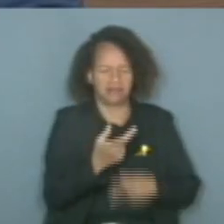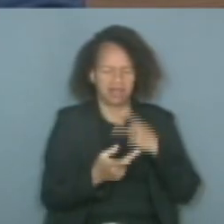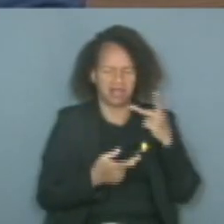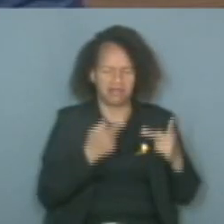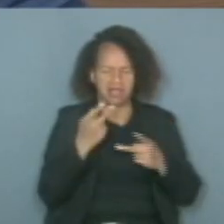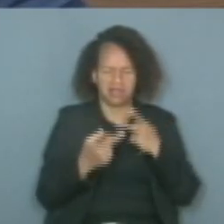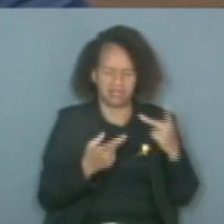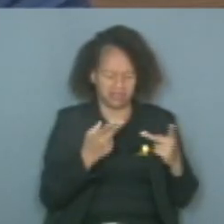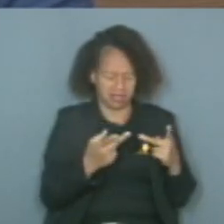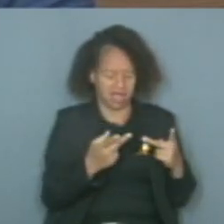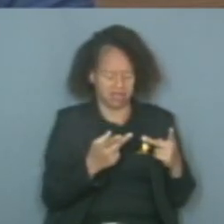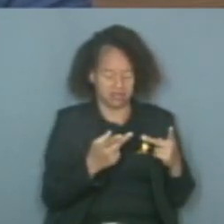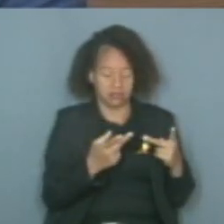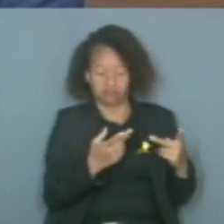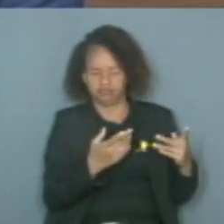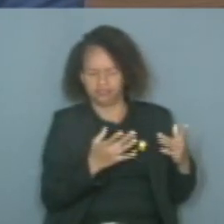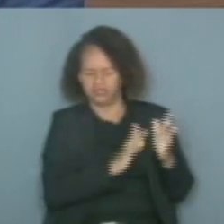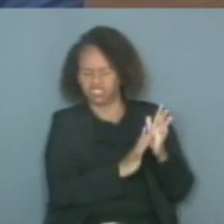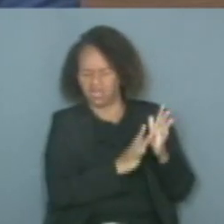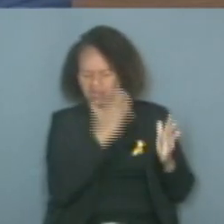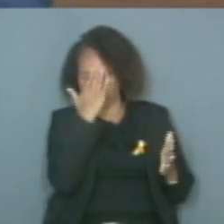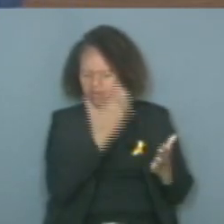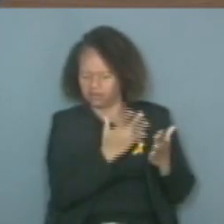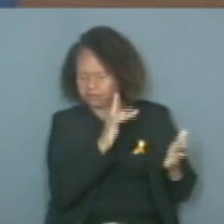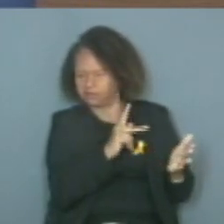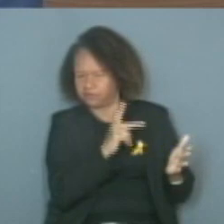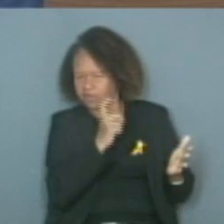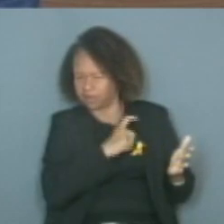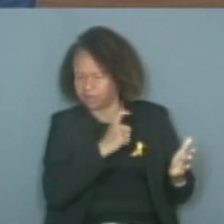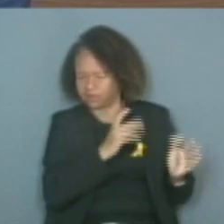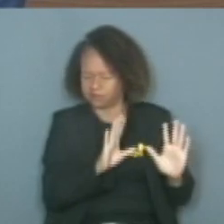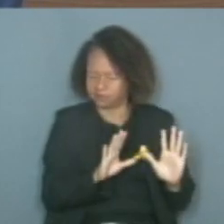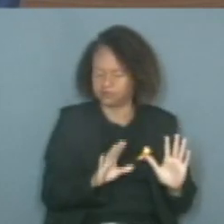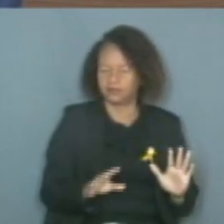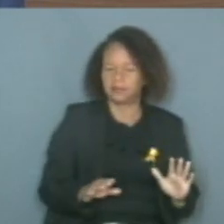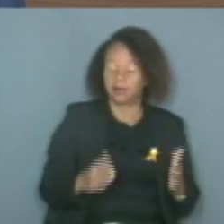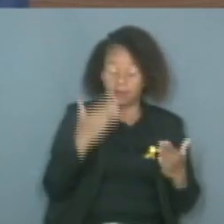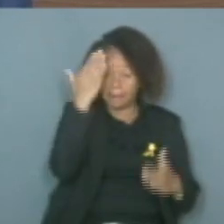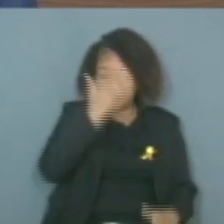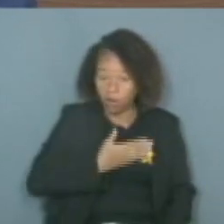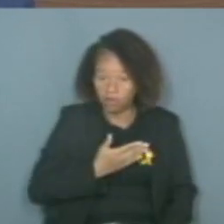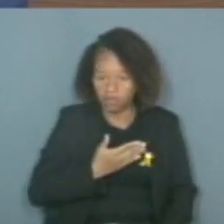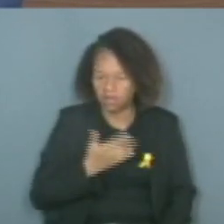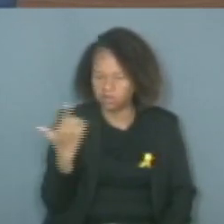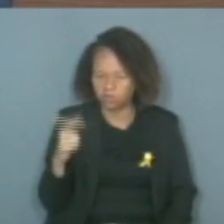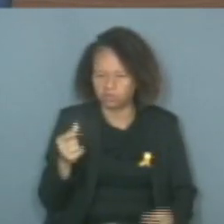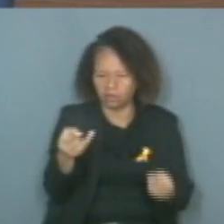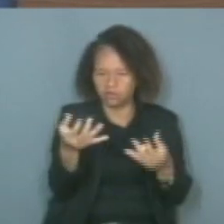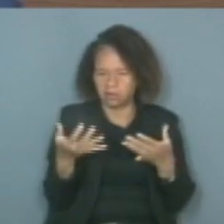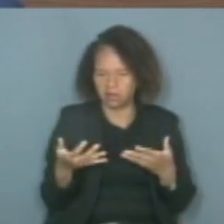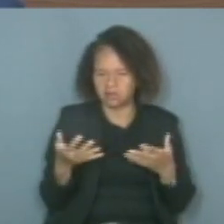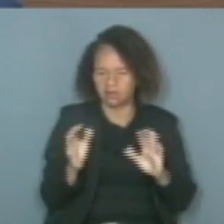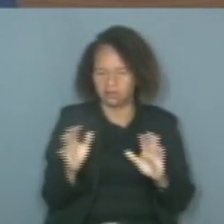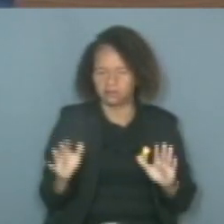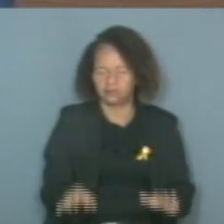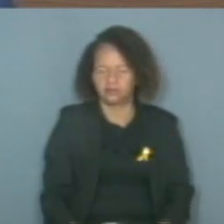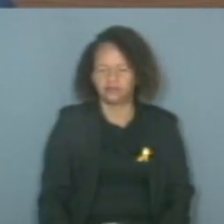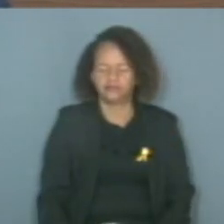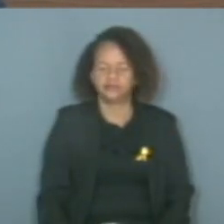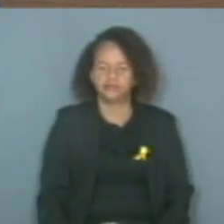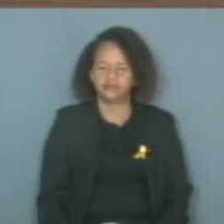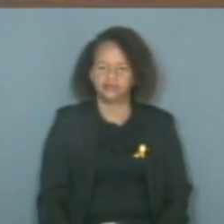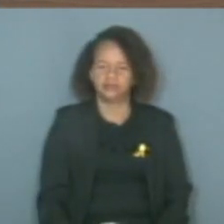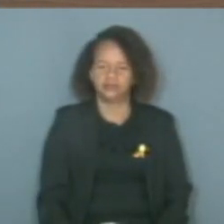que seja verdade. E a vida não é assim. Contra provas não há argumento. E eu